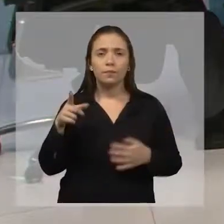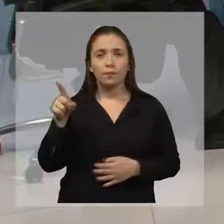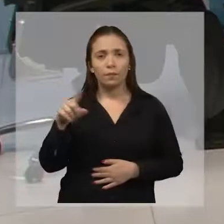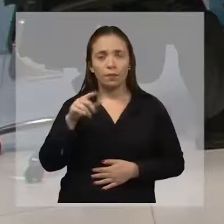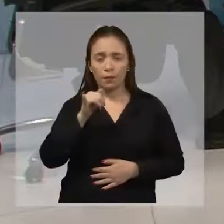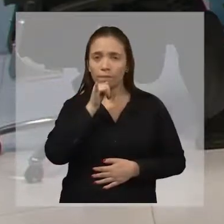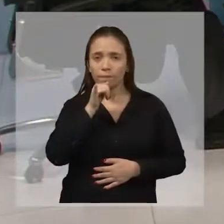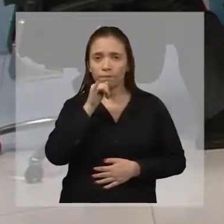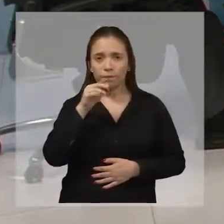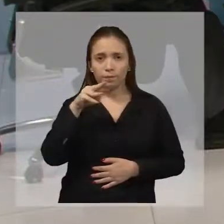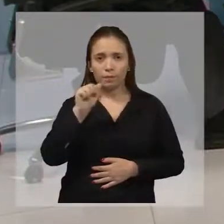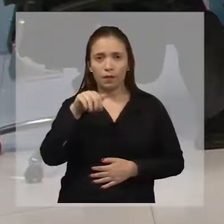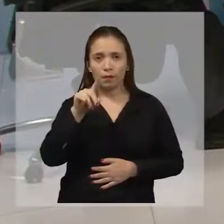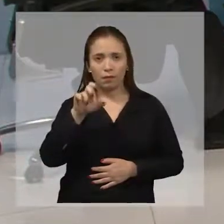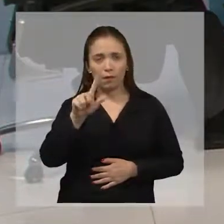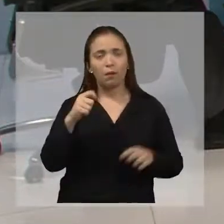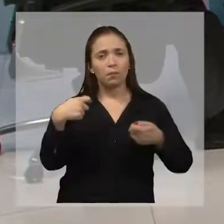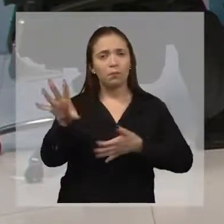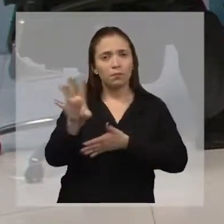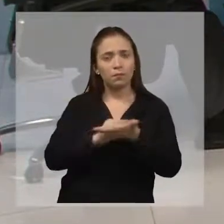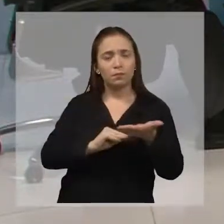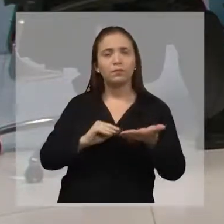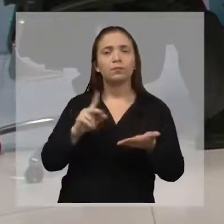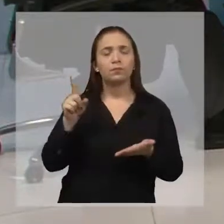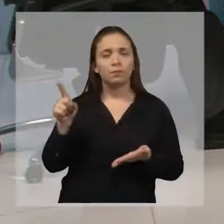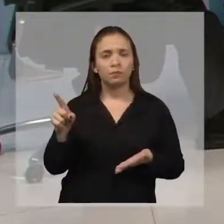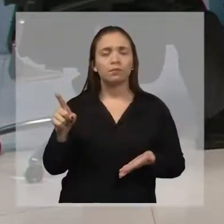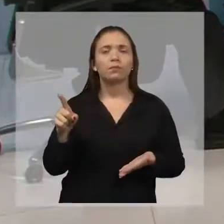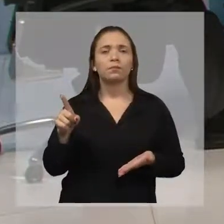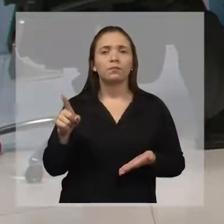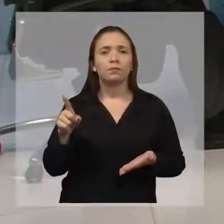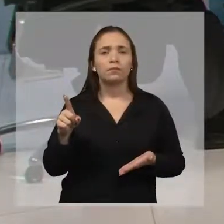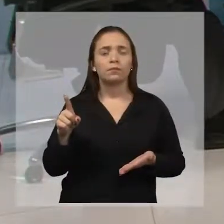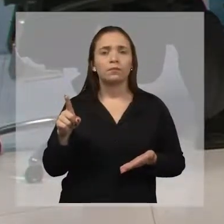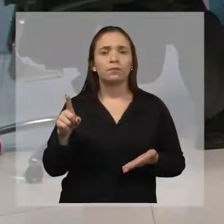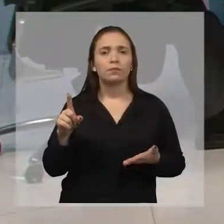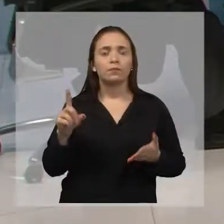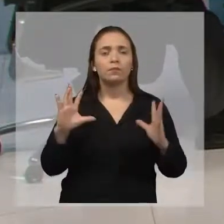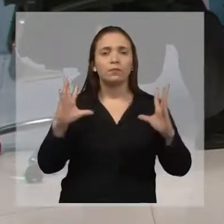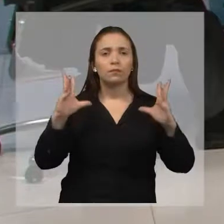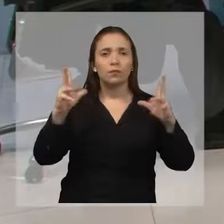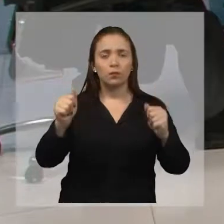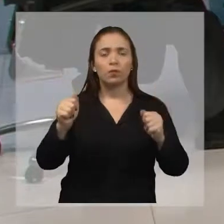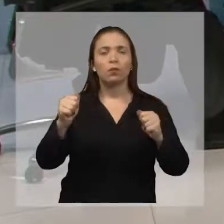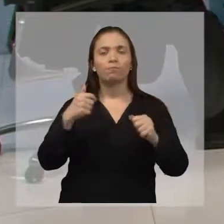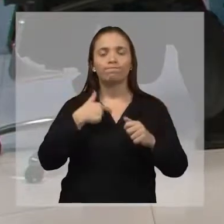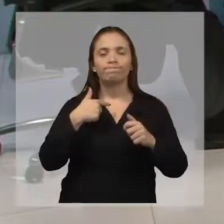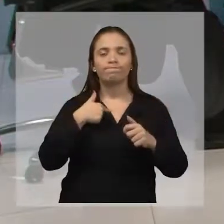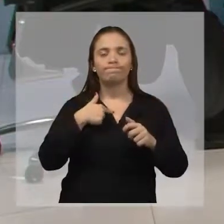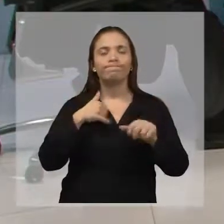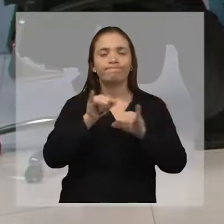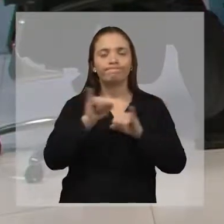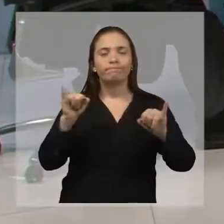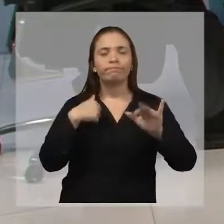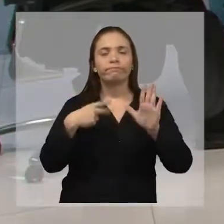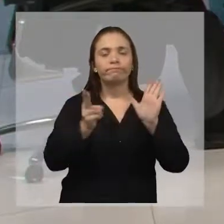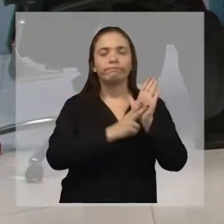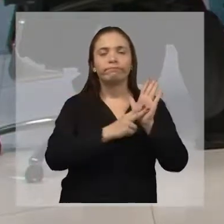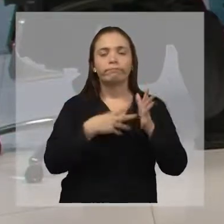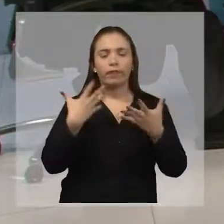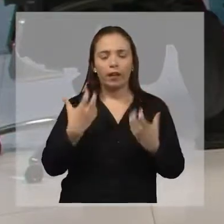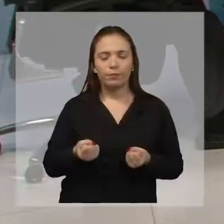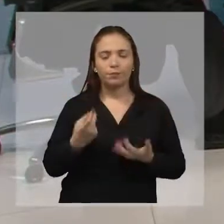daí, né? Você eliminou-se a vontade popular. O povo não era mais chamado a manifestar o